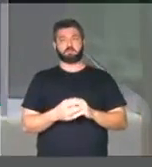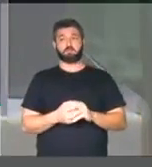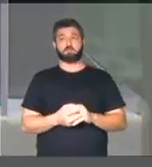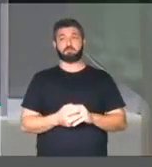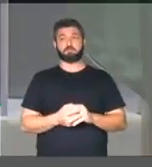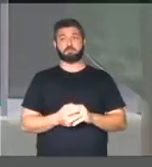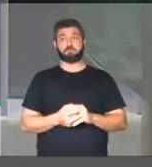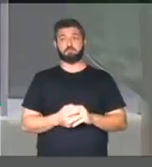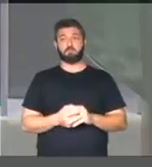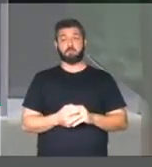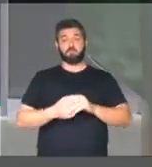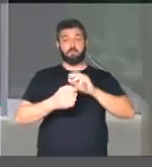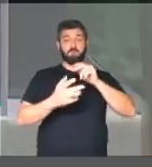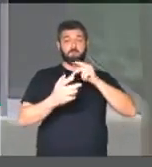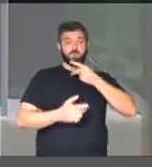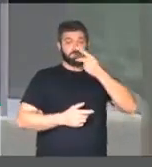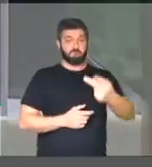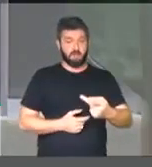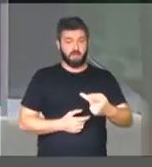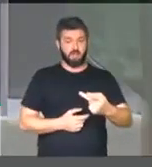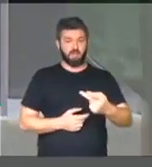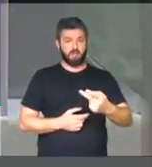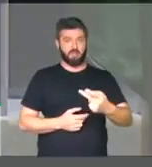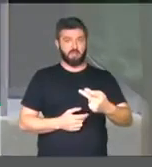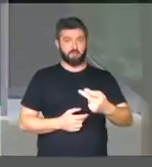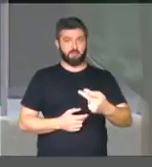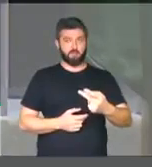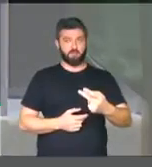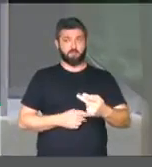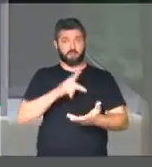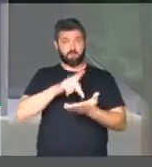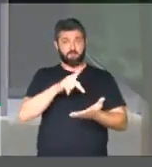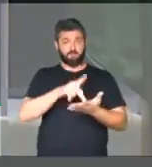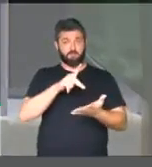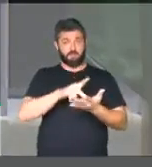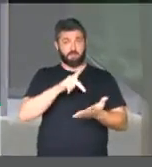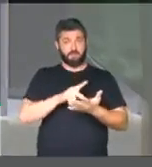para manifestar a sua verdadeira